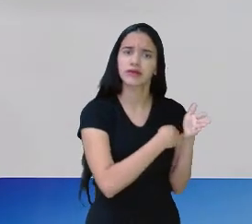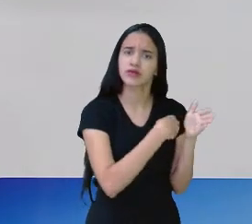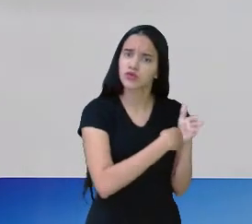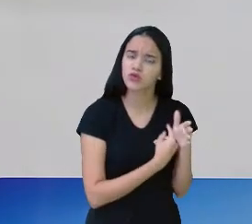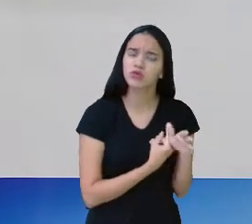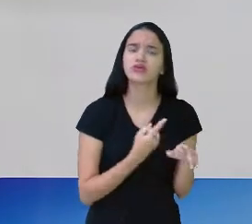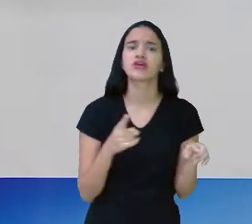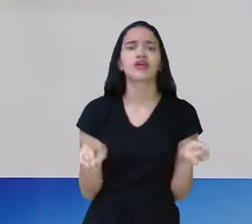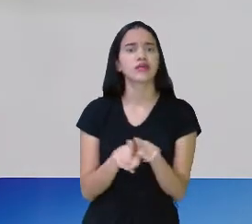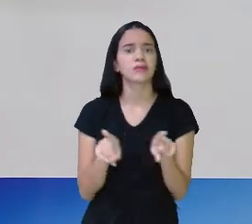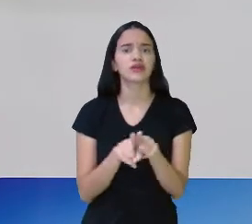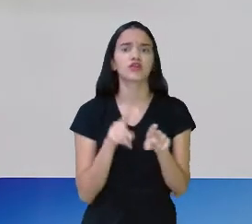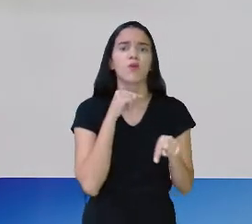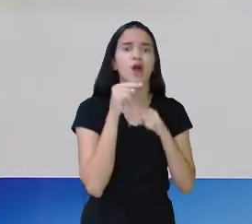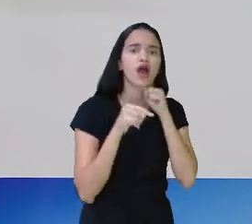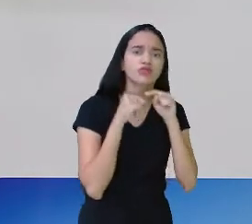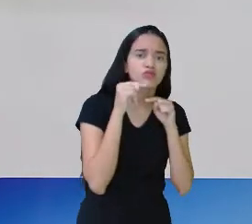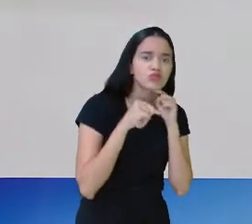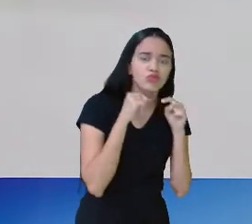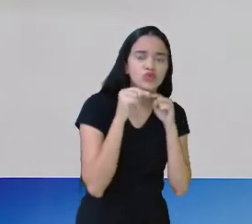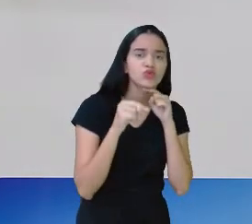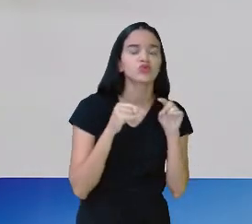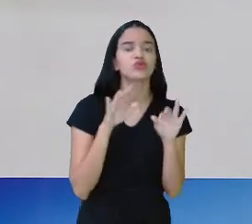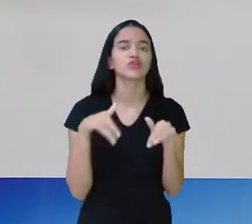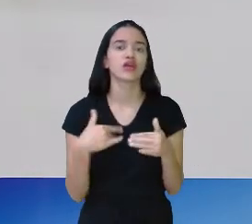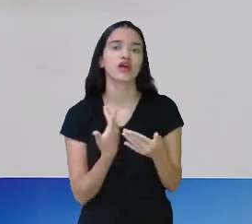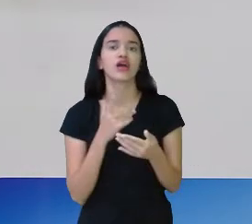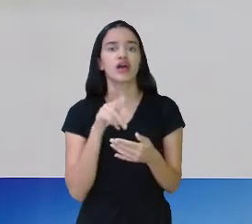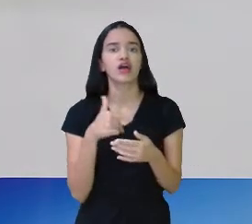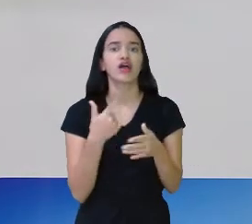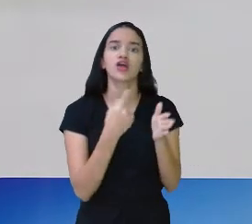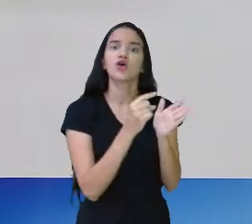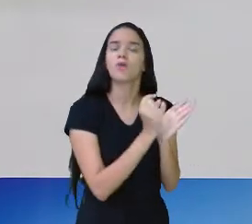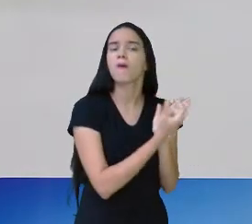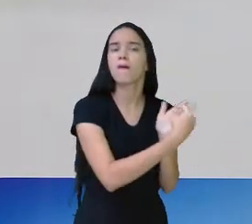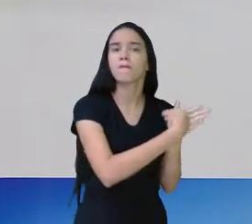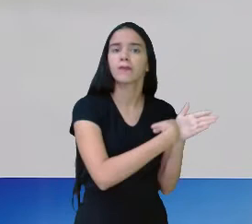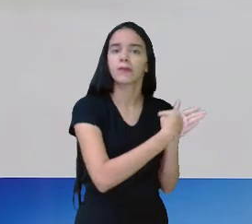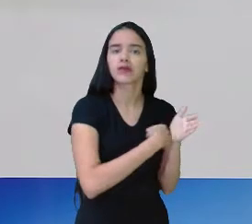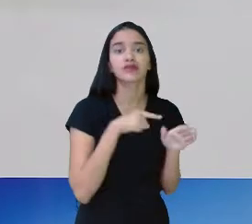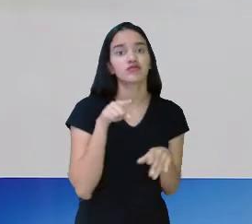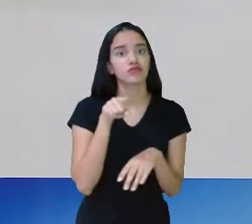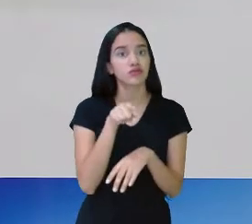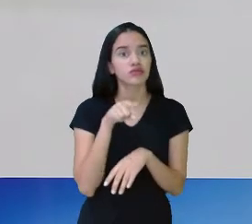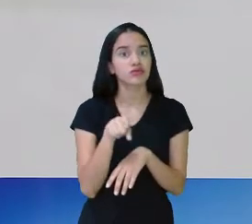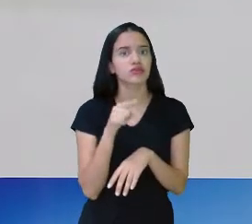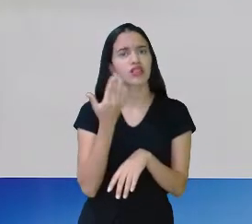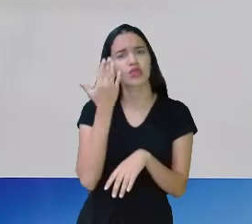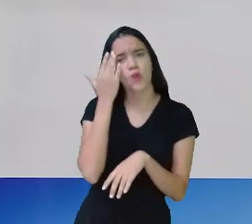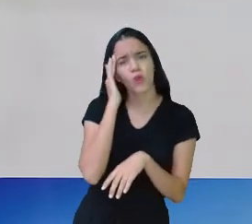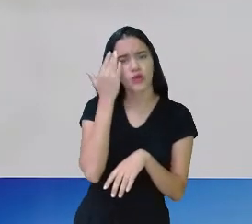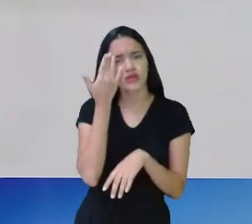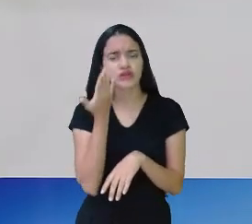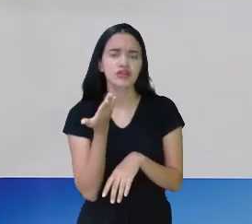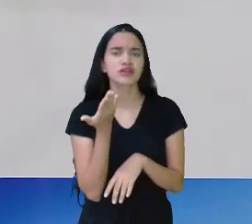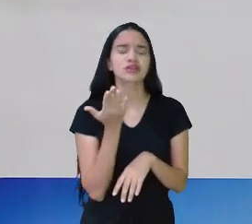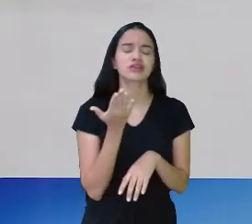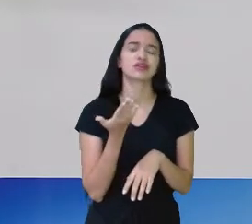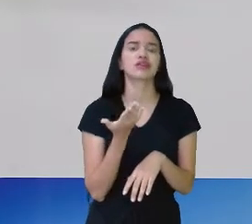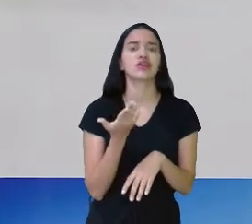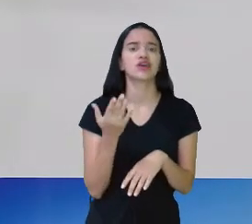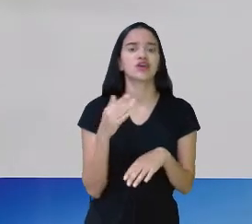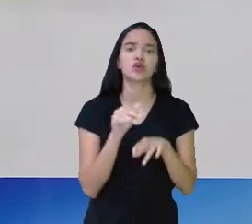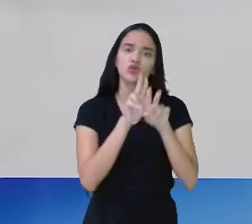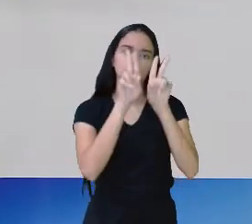pode mandar uma dúvida. Uma pergunta que você não entendeu